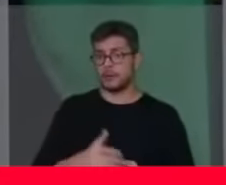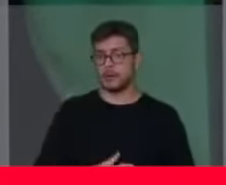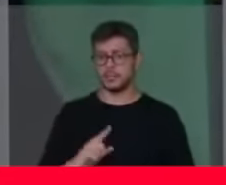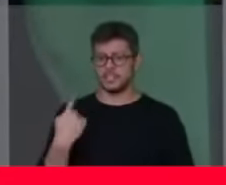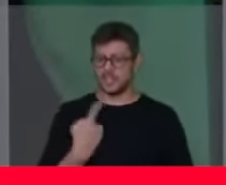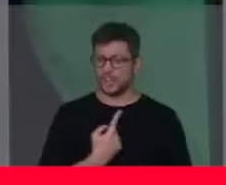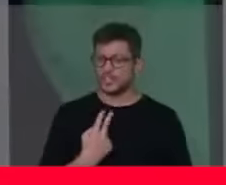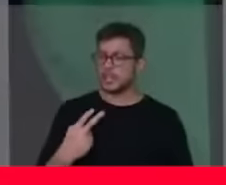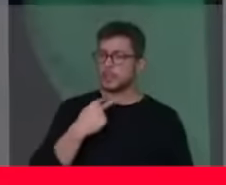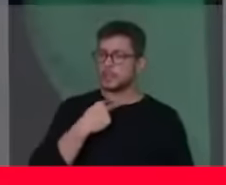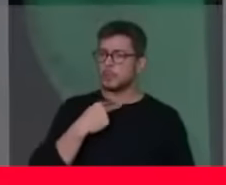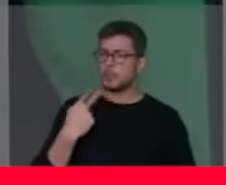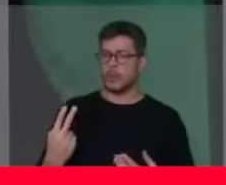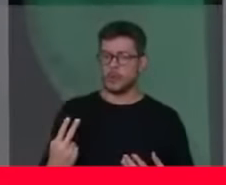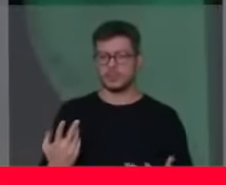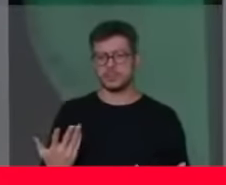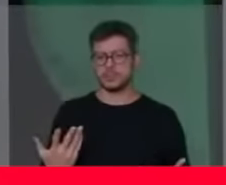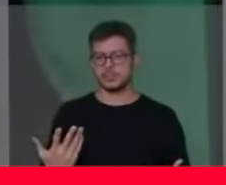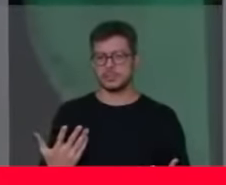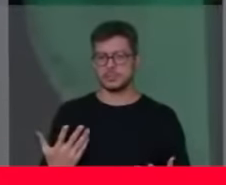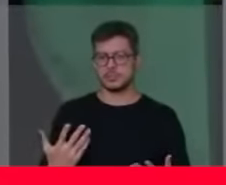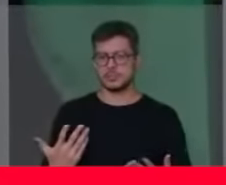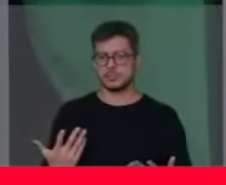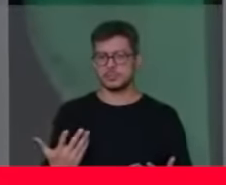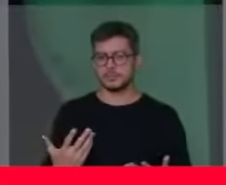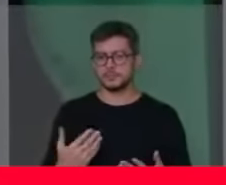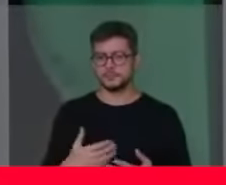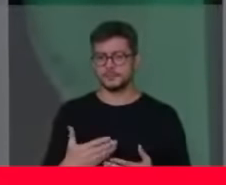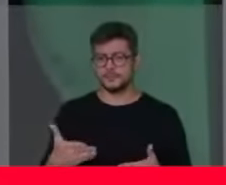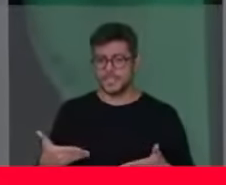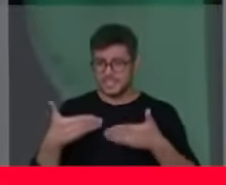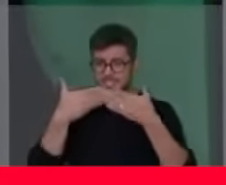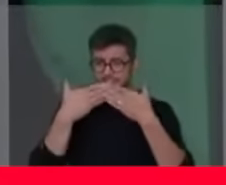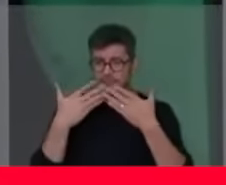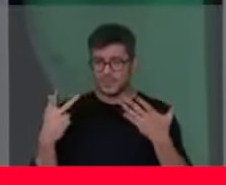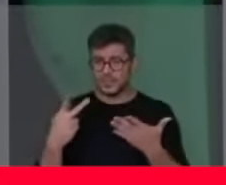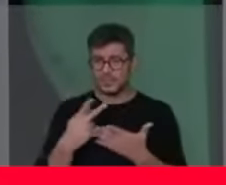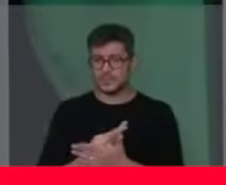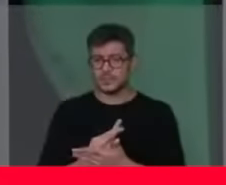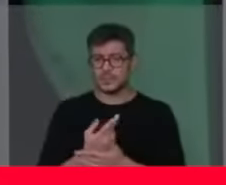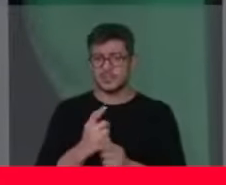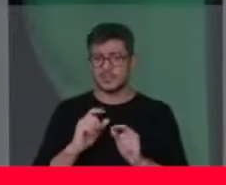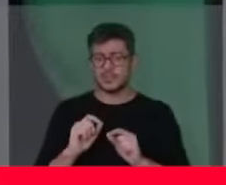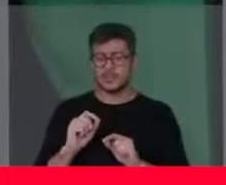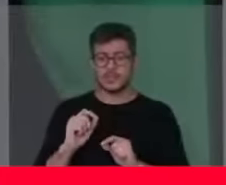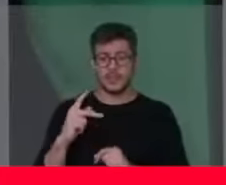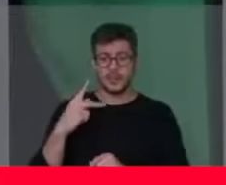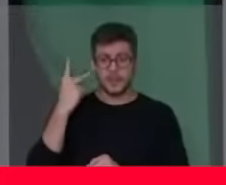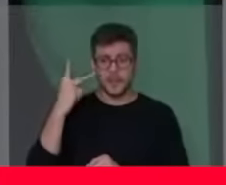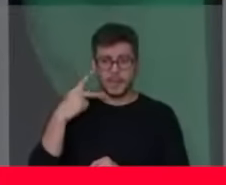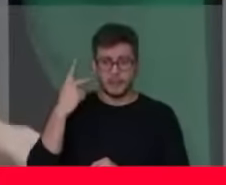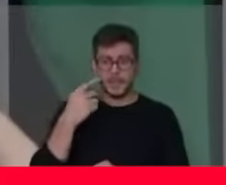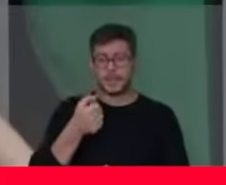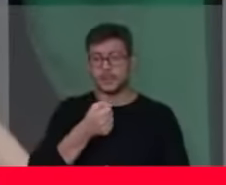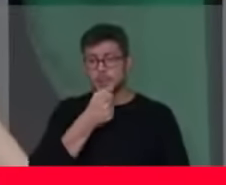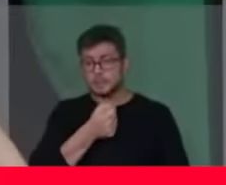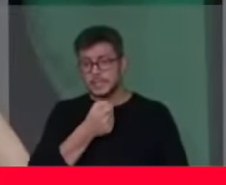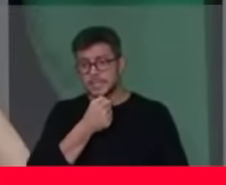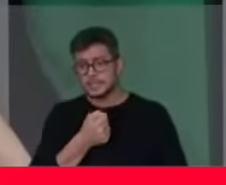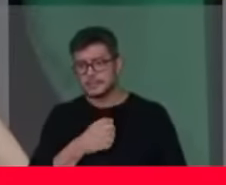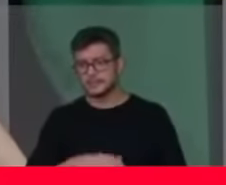não sujeitos a críticas. E a censura está se estendendo a parlamentares, está se estendendo à imprensa. O que